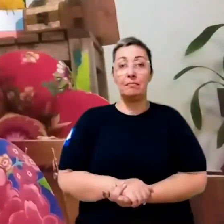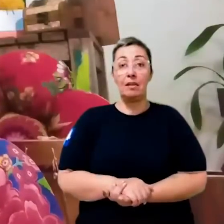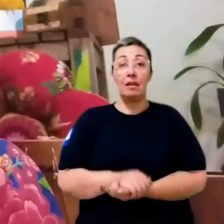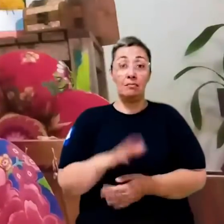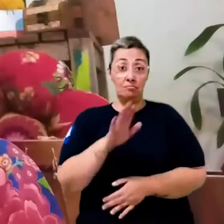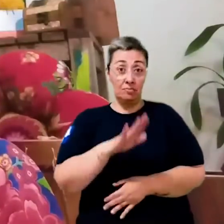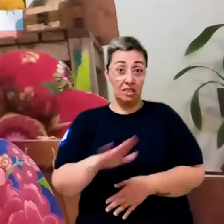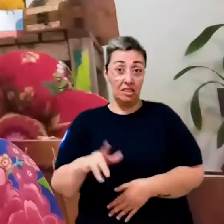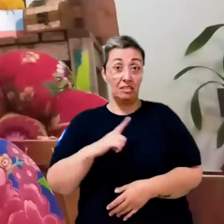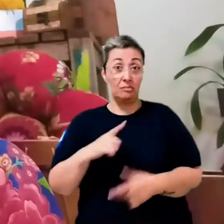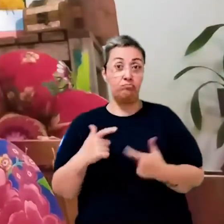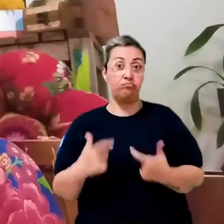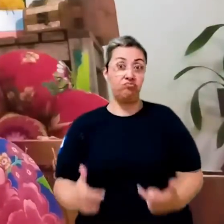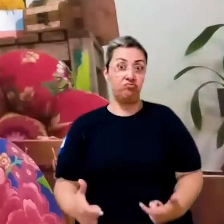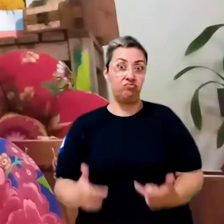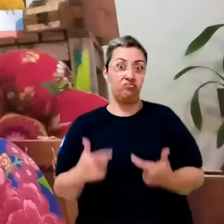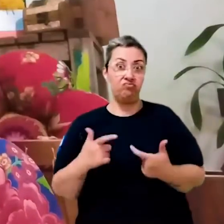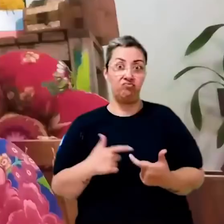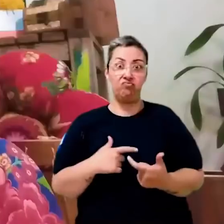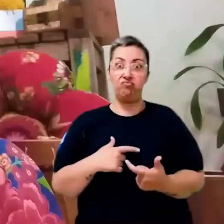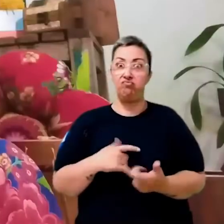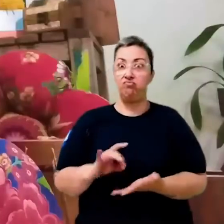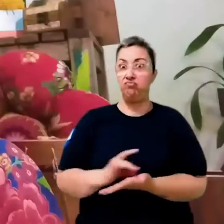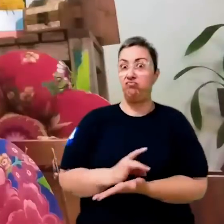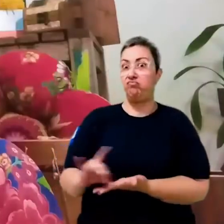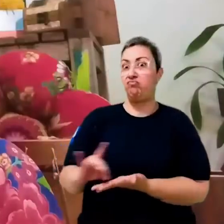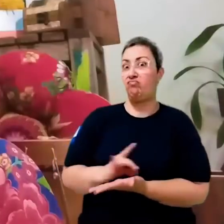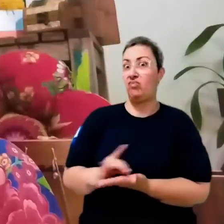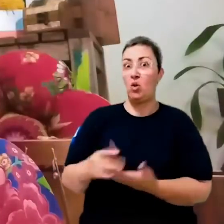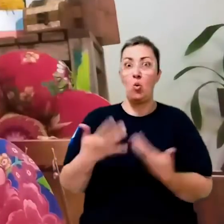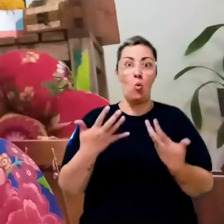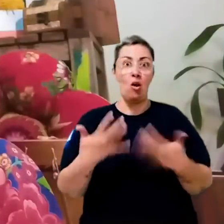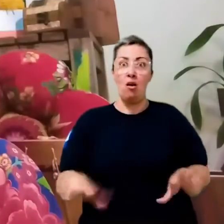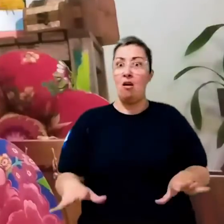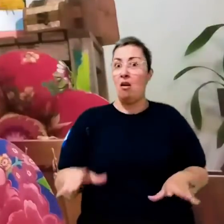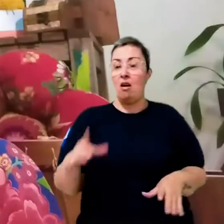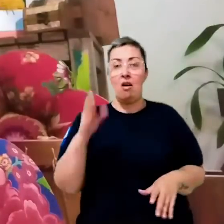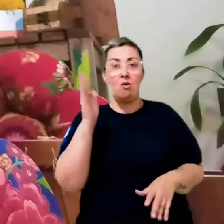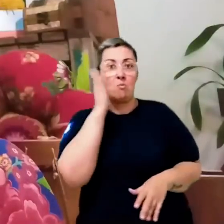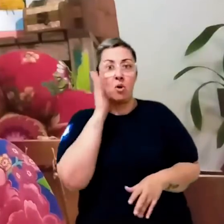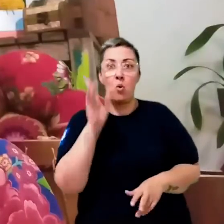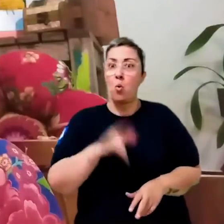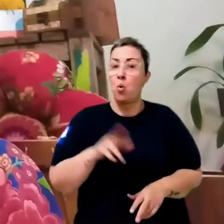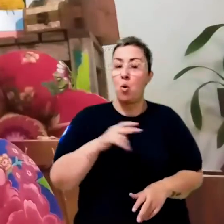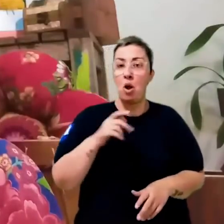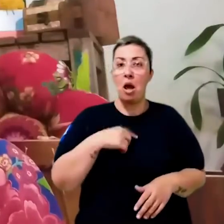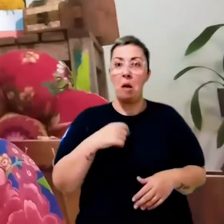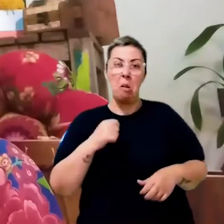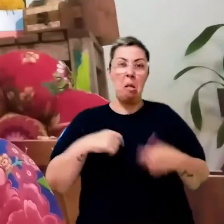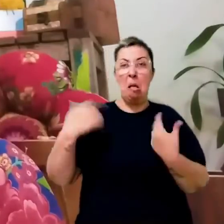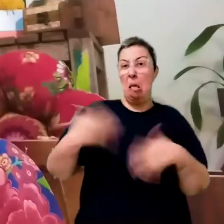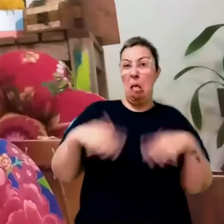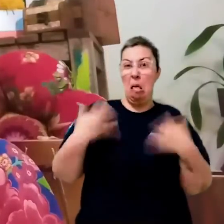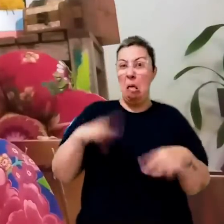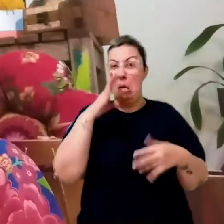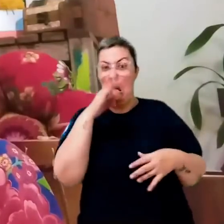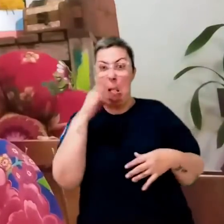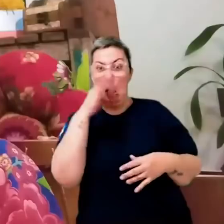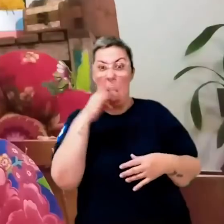Existem crianças chatas, odiosas, que nunca querem dormir. Crianças mimadas, que só fazem o que